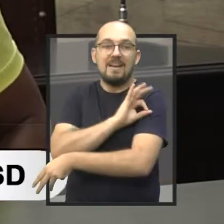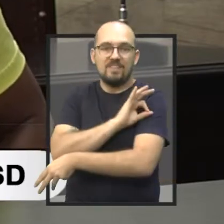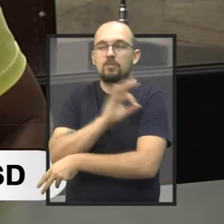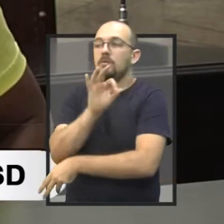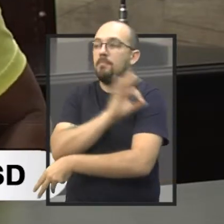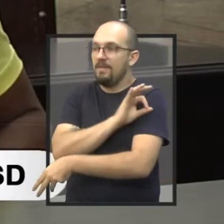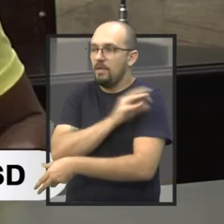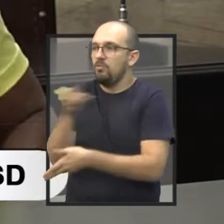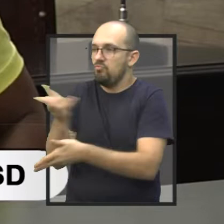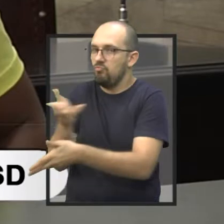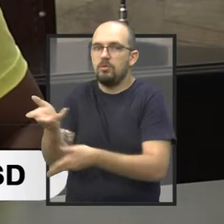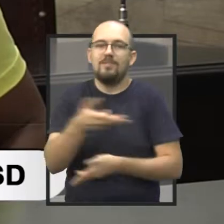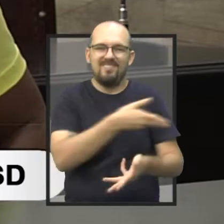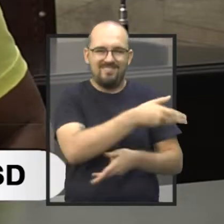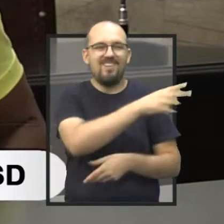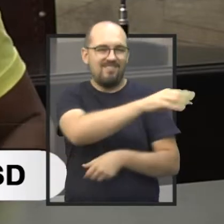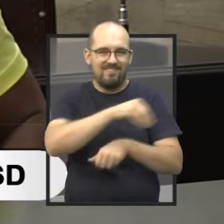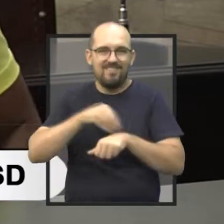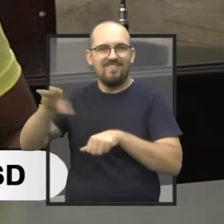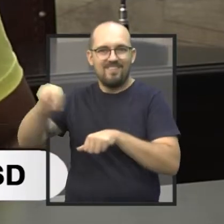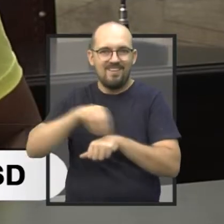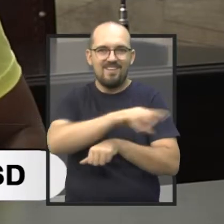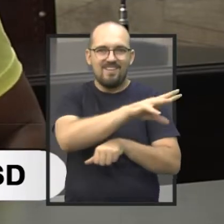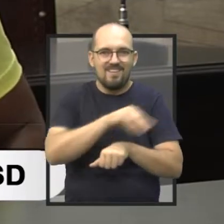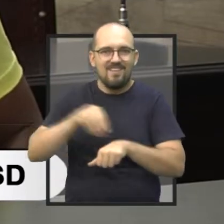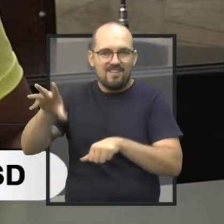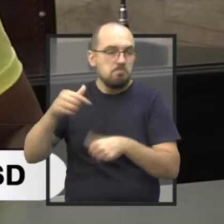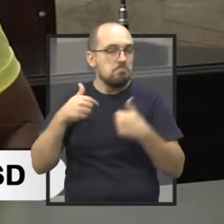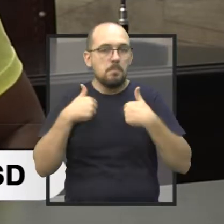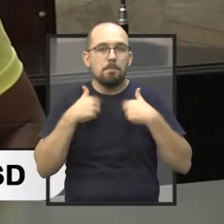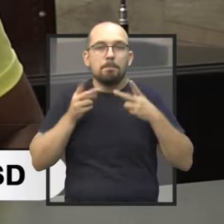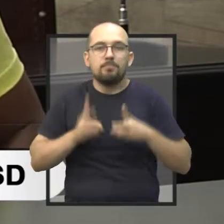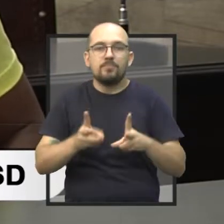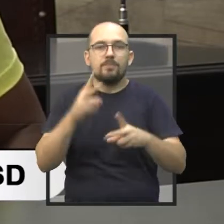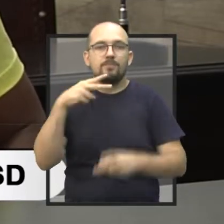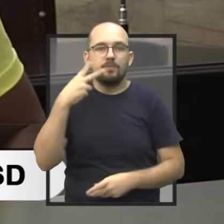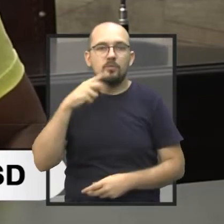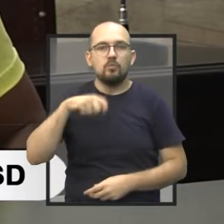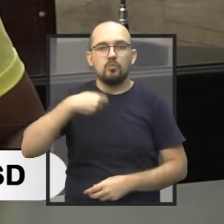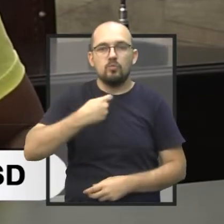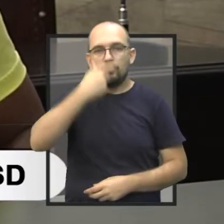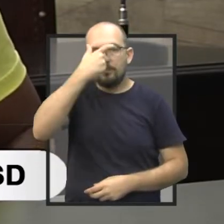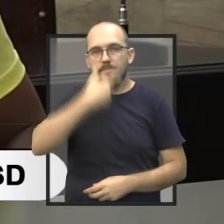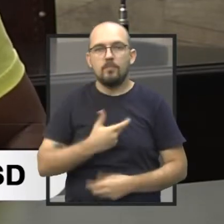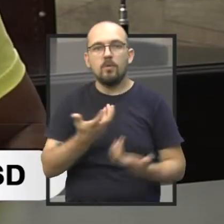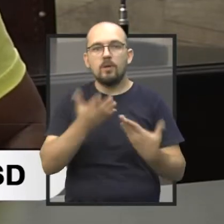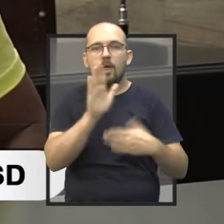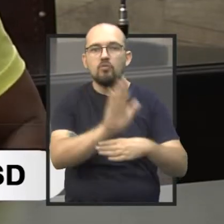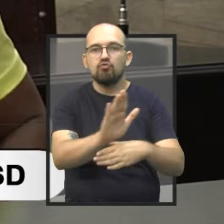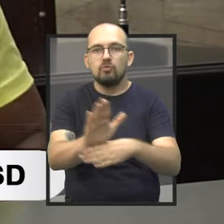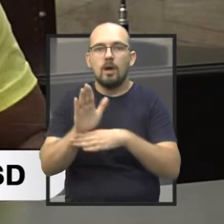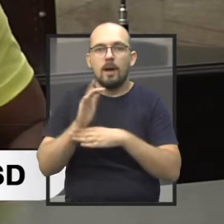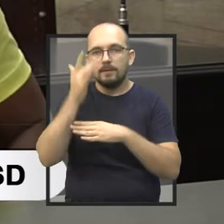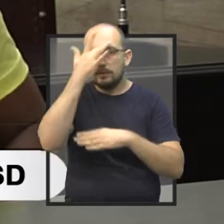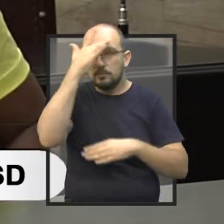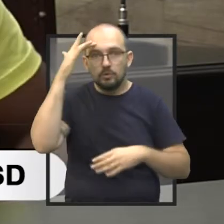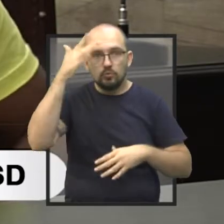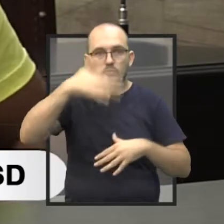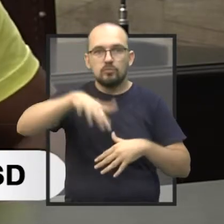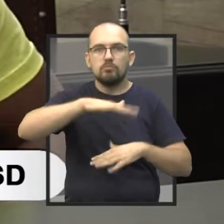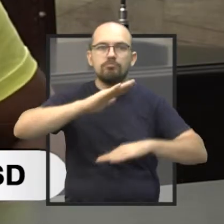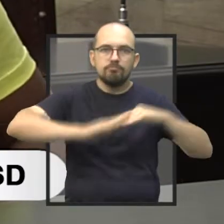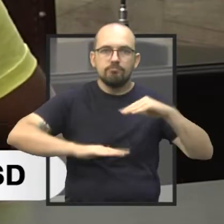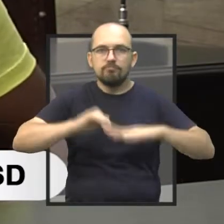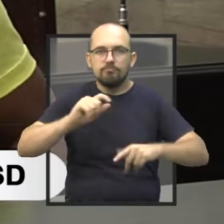ajudar, se ajudar. E eu sempre fui um vereador que sempre tive essa postura de querer ajudar, né, de ajudar as pessoas